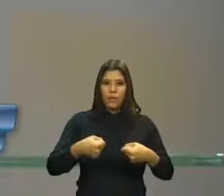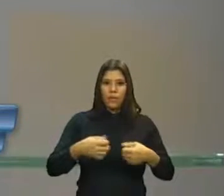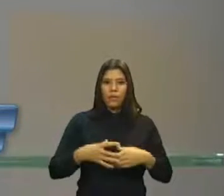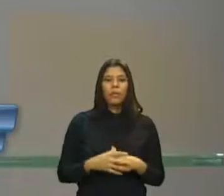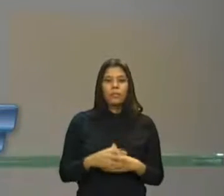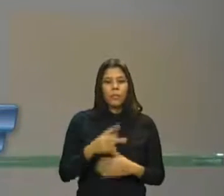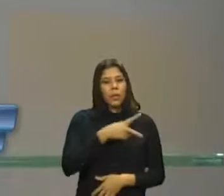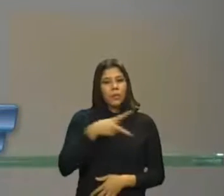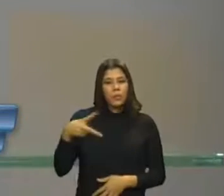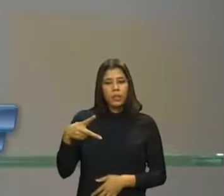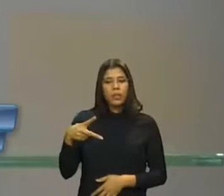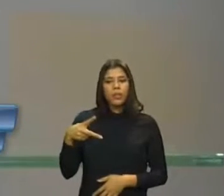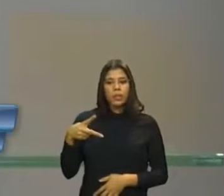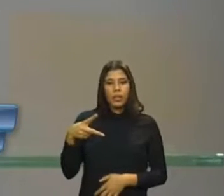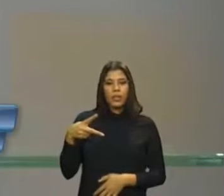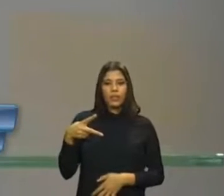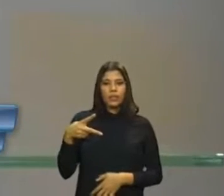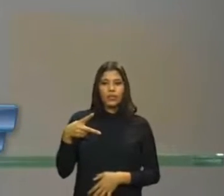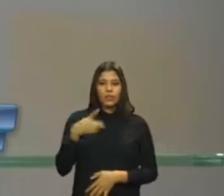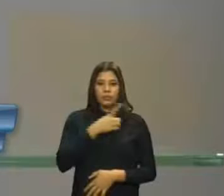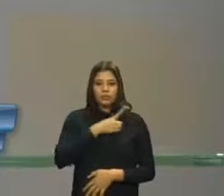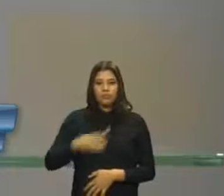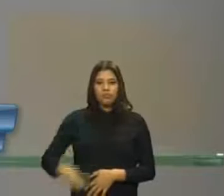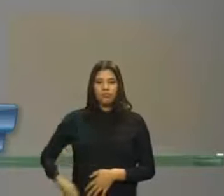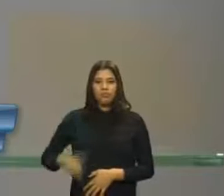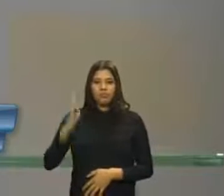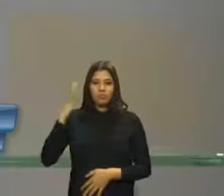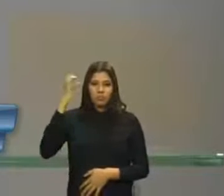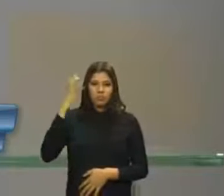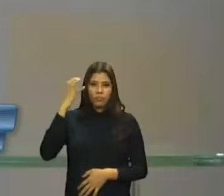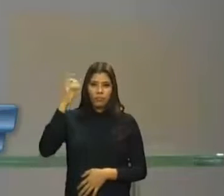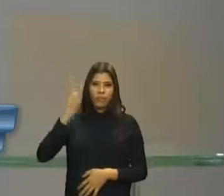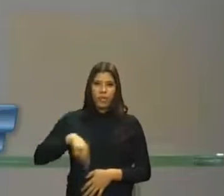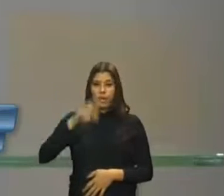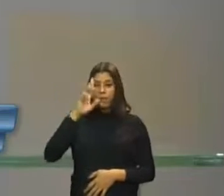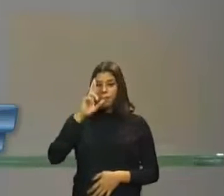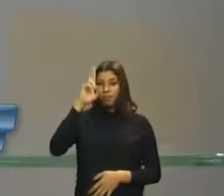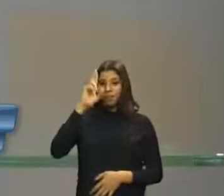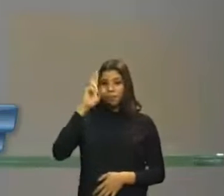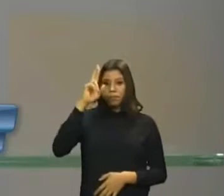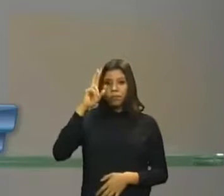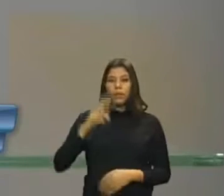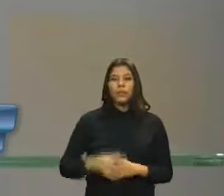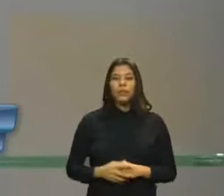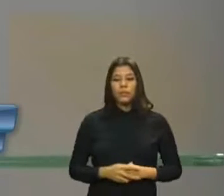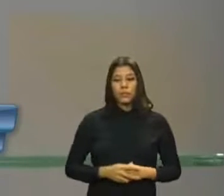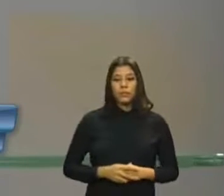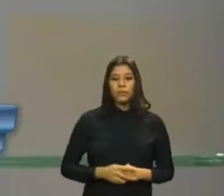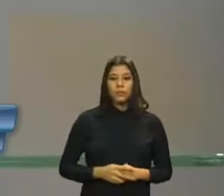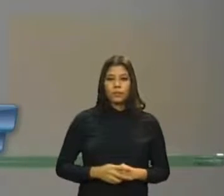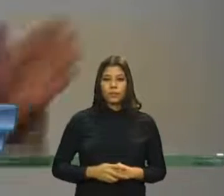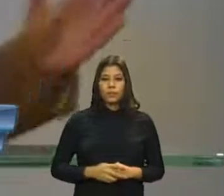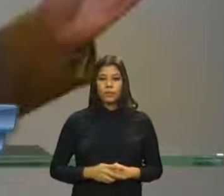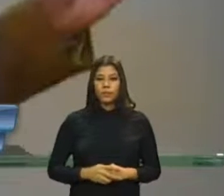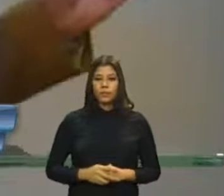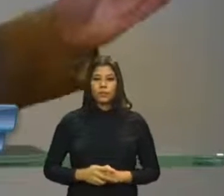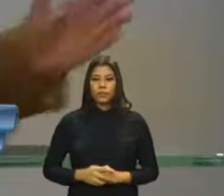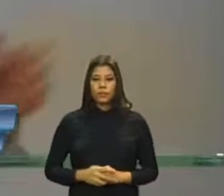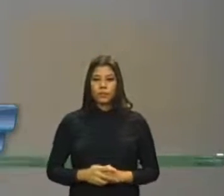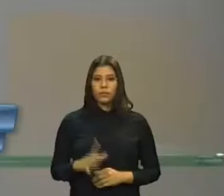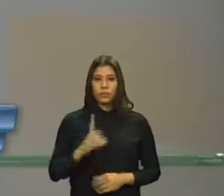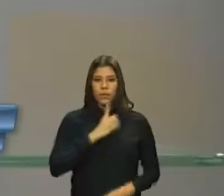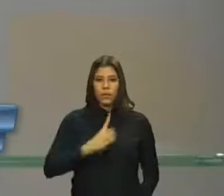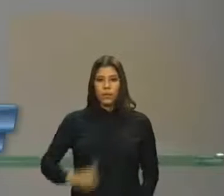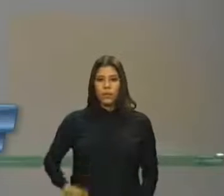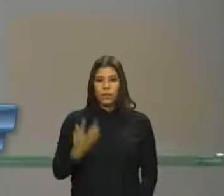presidente, deputado Evandro Leitão, que é o majoritário aqui na cidade de Itapoca. O deputado